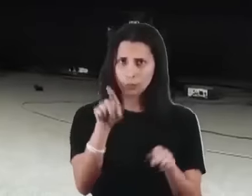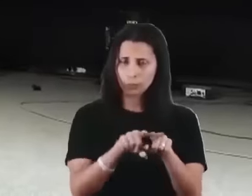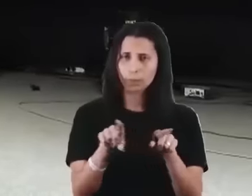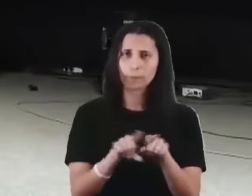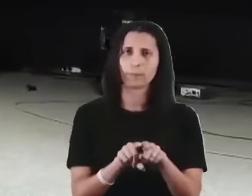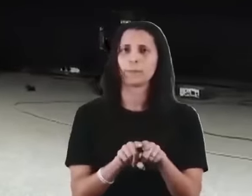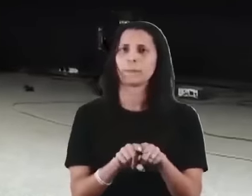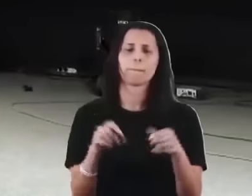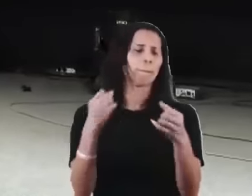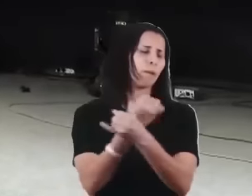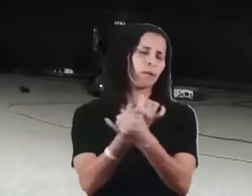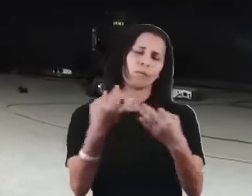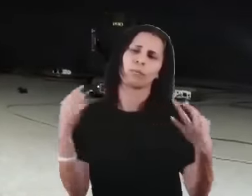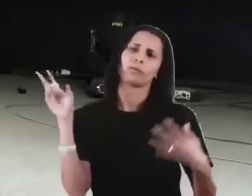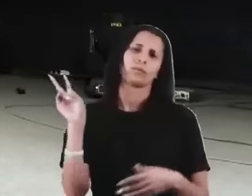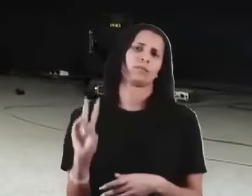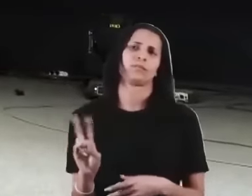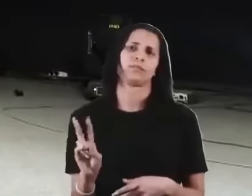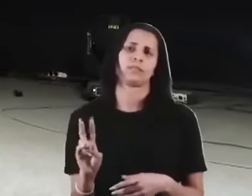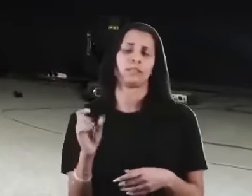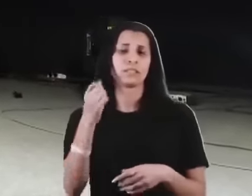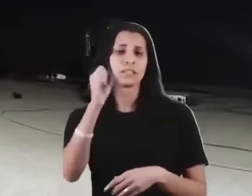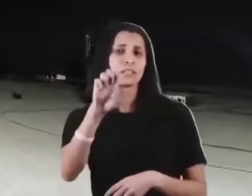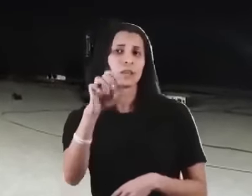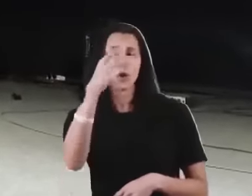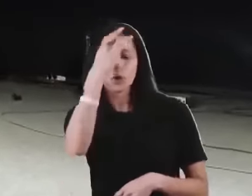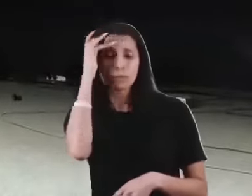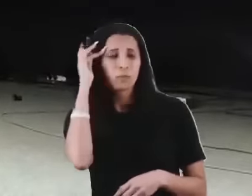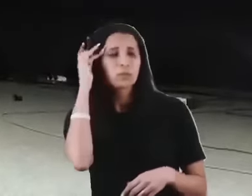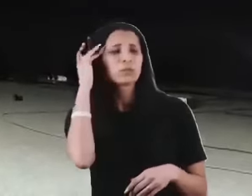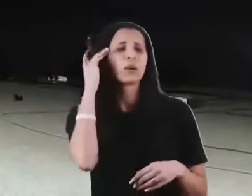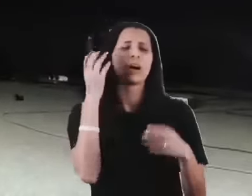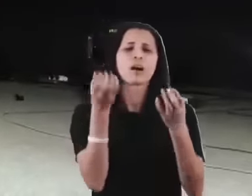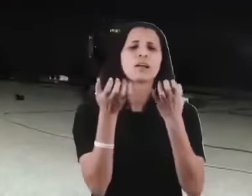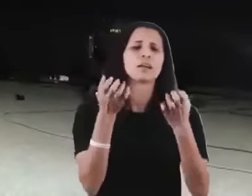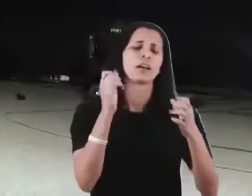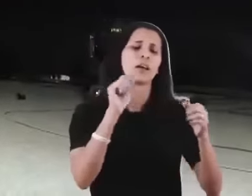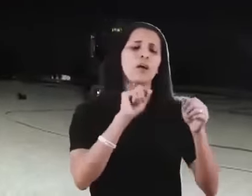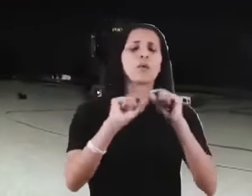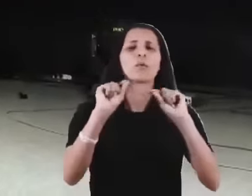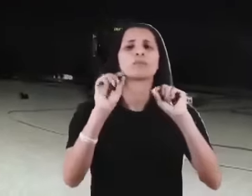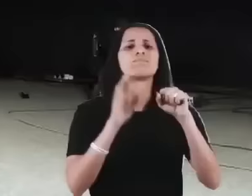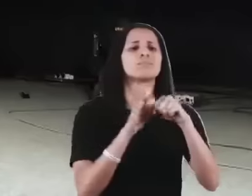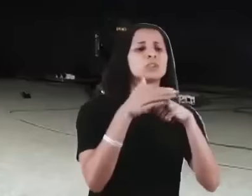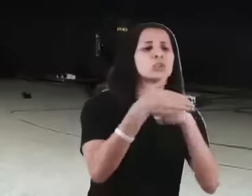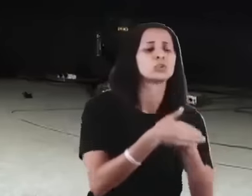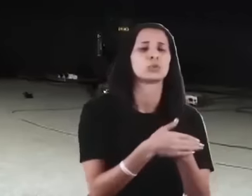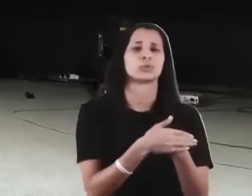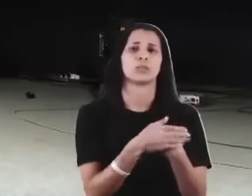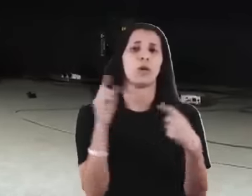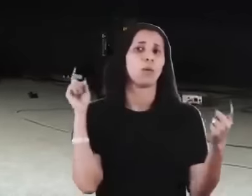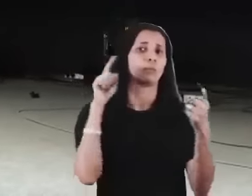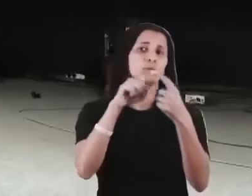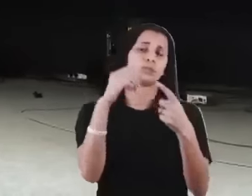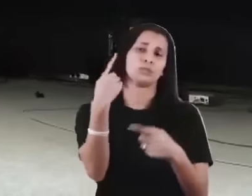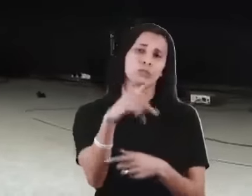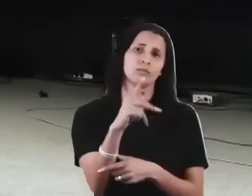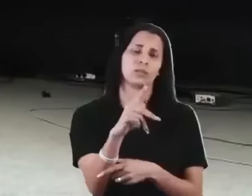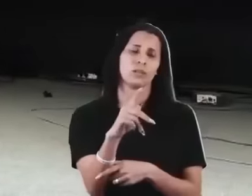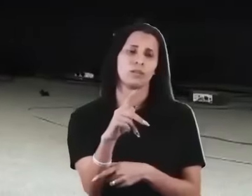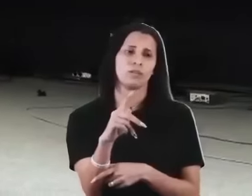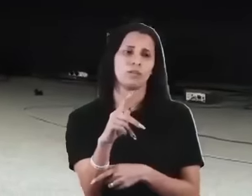quantas vezes que quiseram entulhar os nossos postos né não não apresenta ela não não leva não